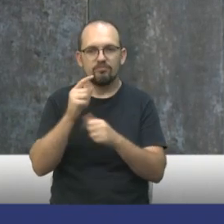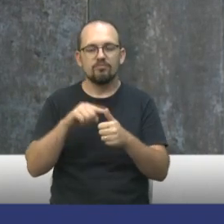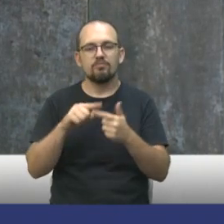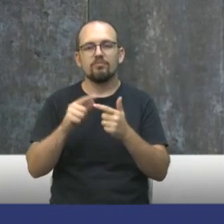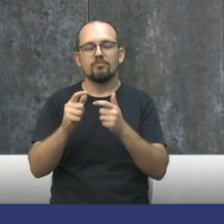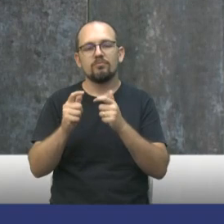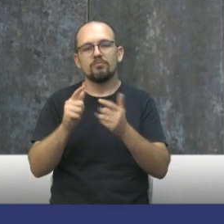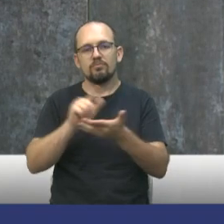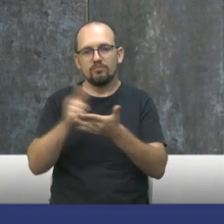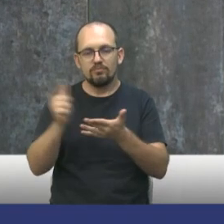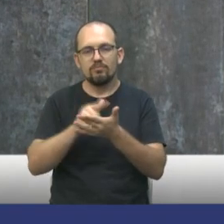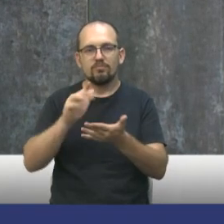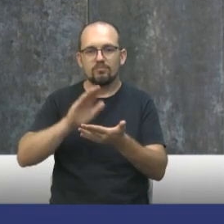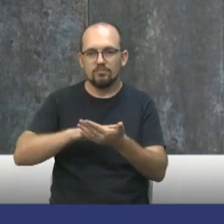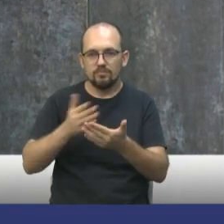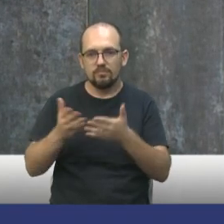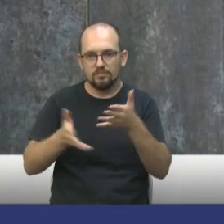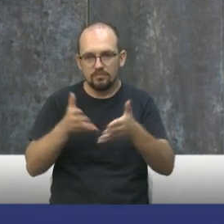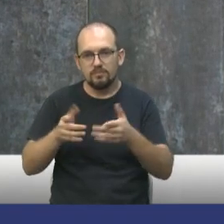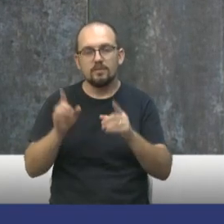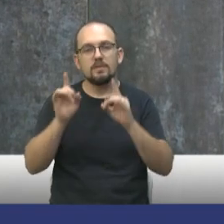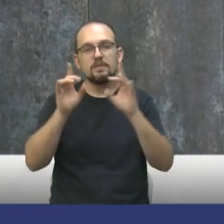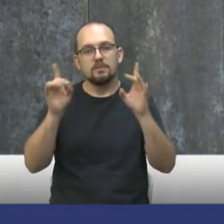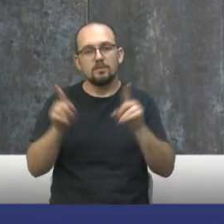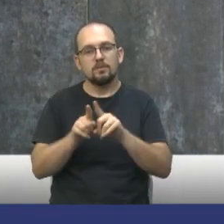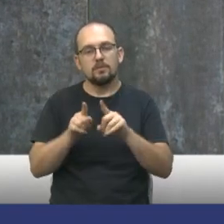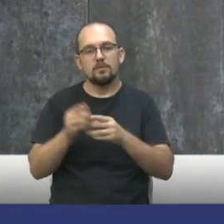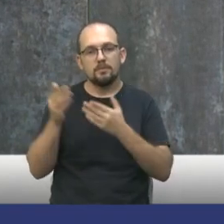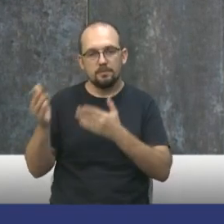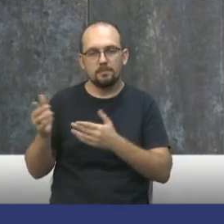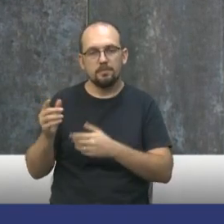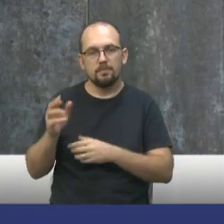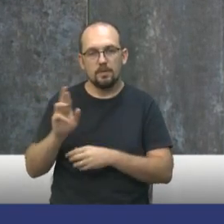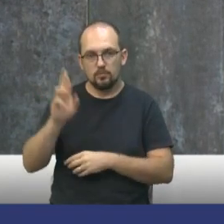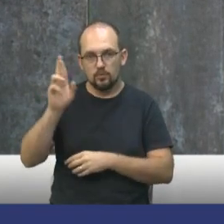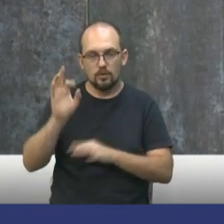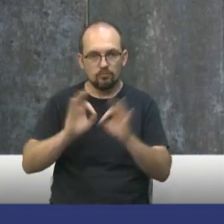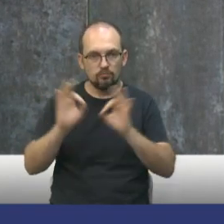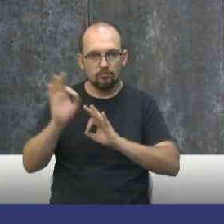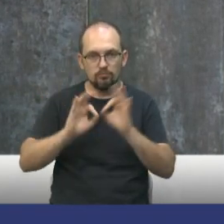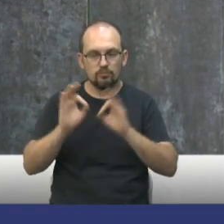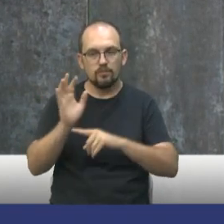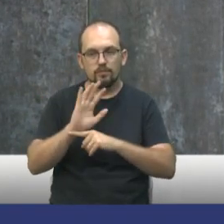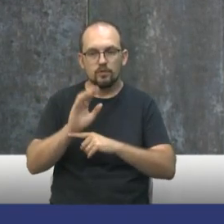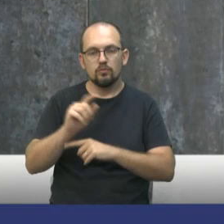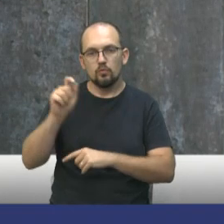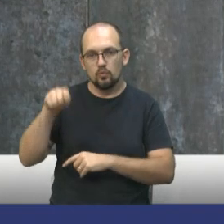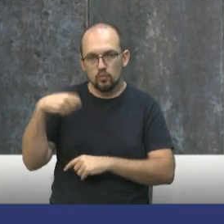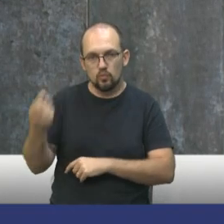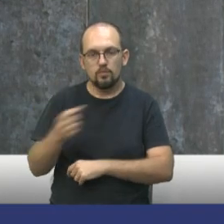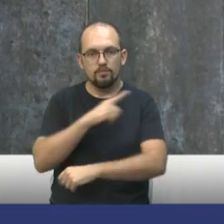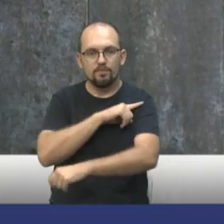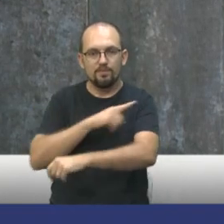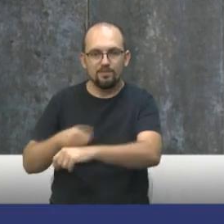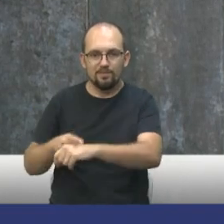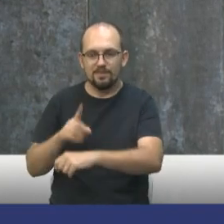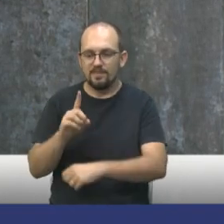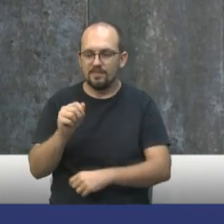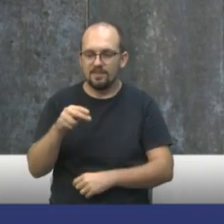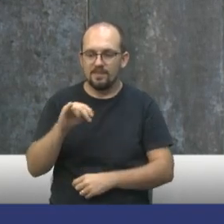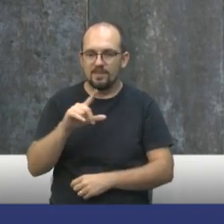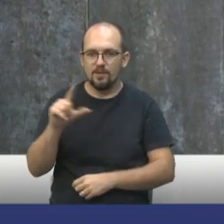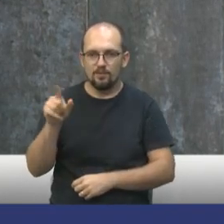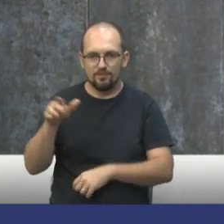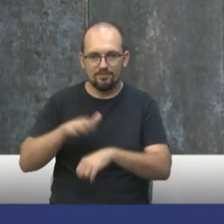os intérpretes de Libras, em especial, neste caso, ao nosso jornalista Danilo Gatto, que ficou responsável pela produção e narração do vídeo,